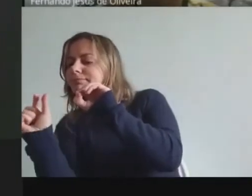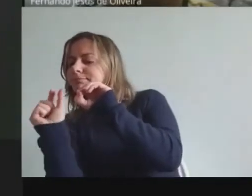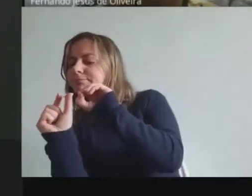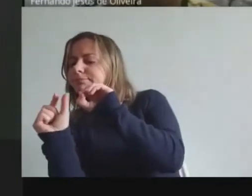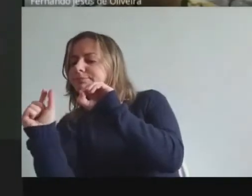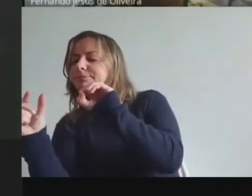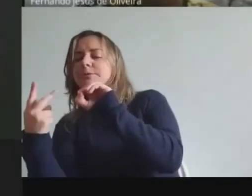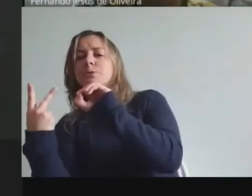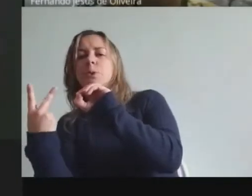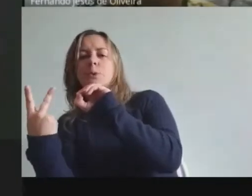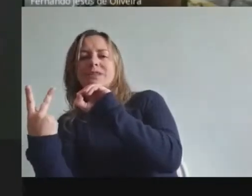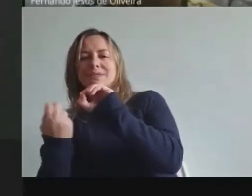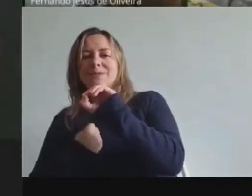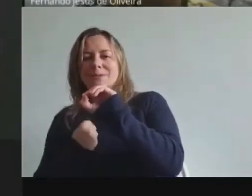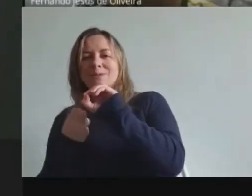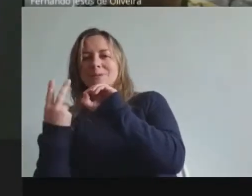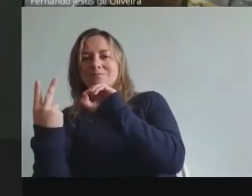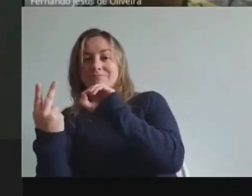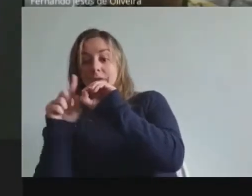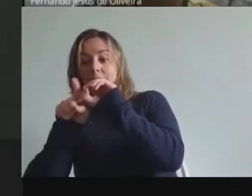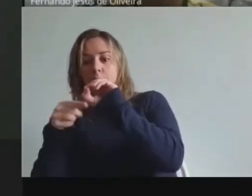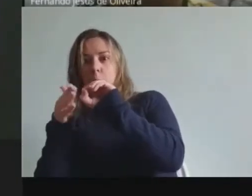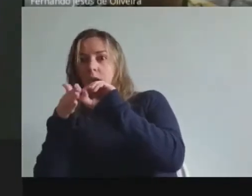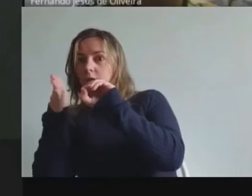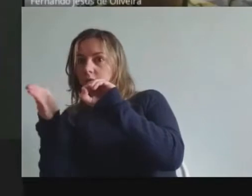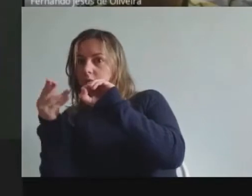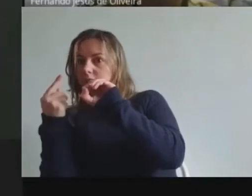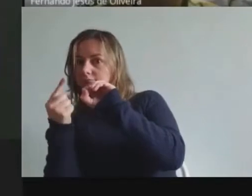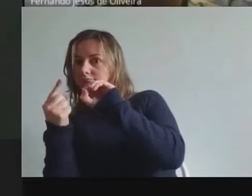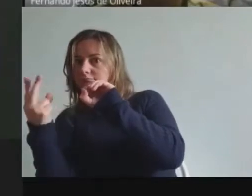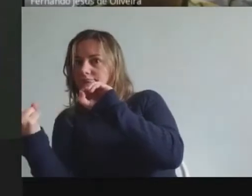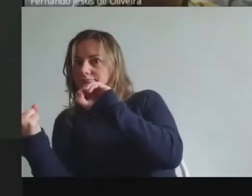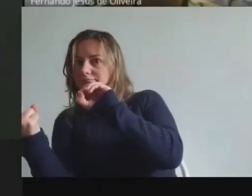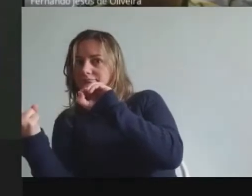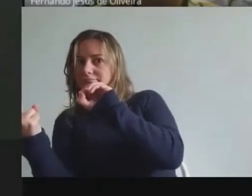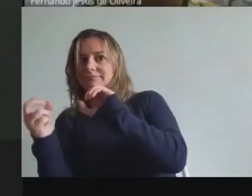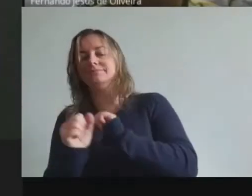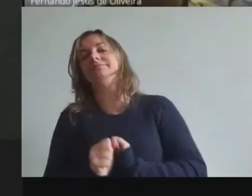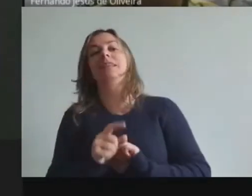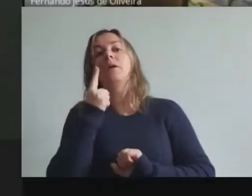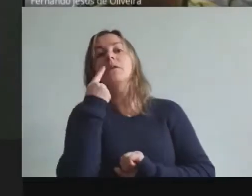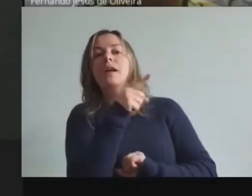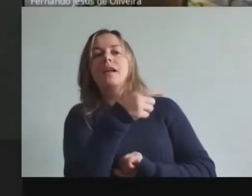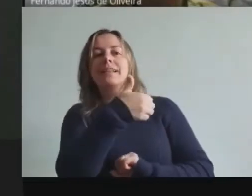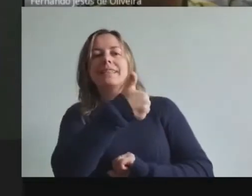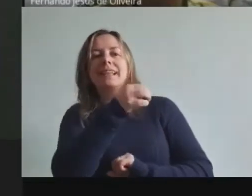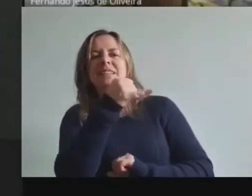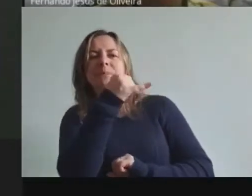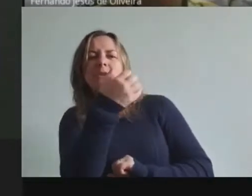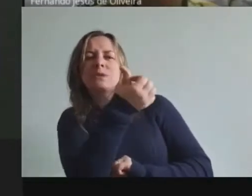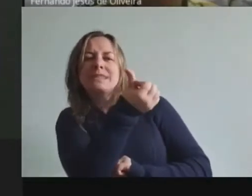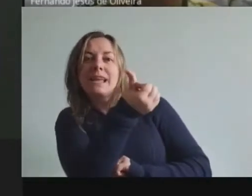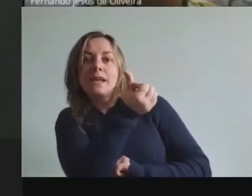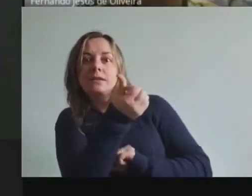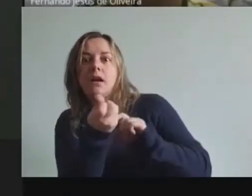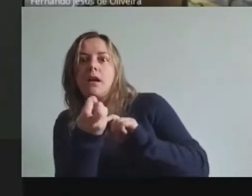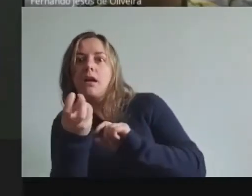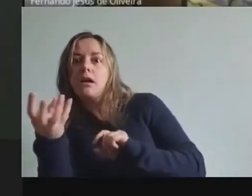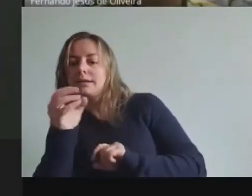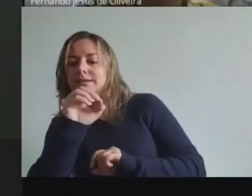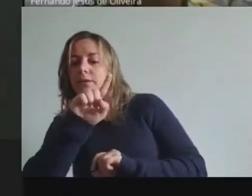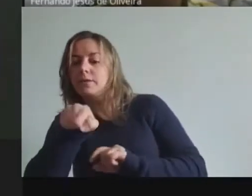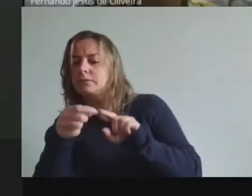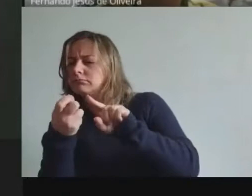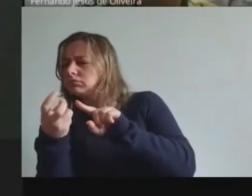seria, então, 3 casas depois da vírgula. 10 elevado a menos 6, 6 casas depois da